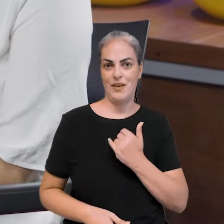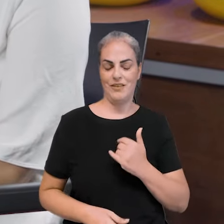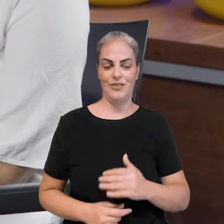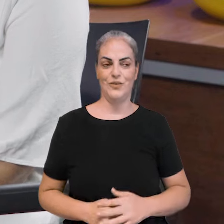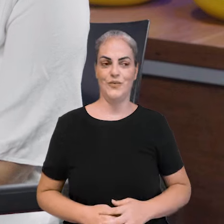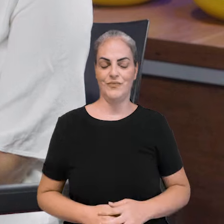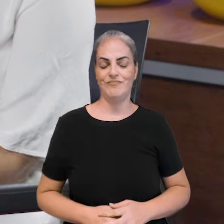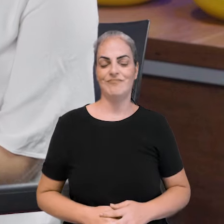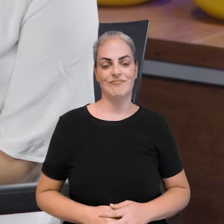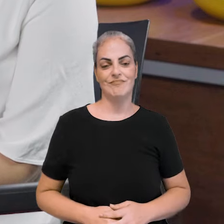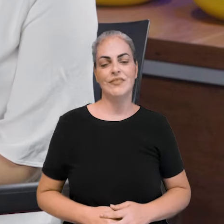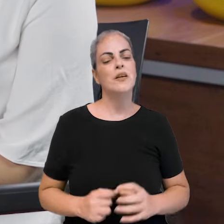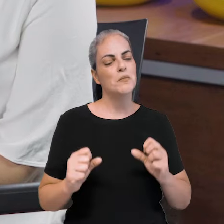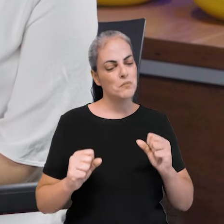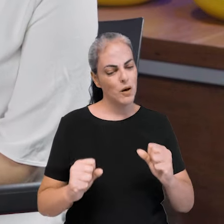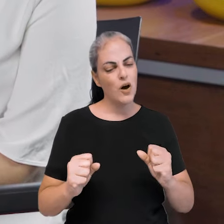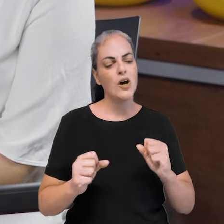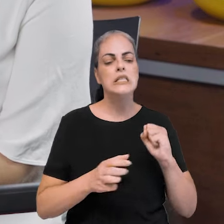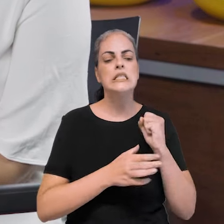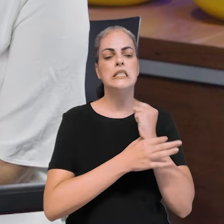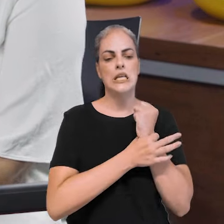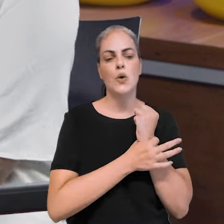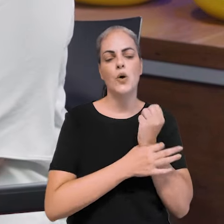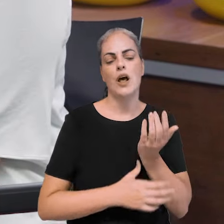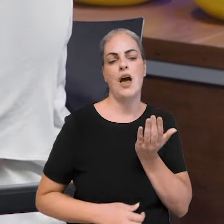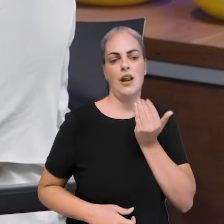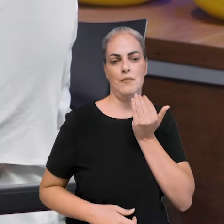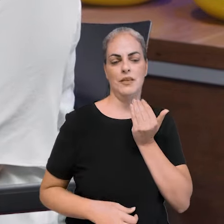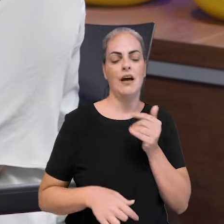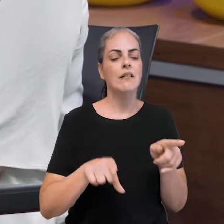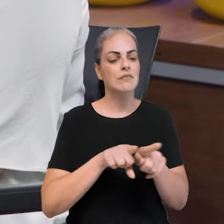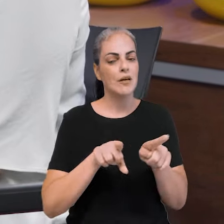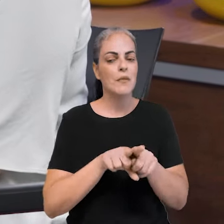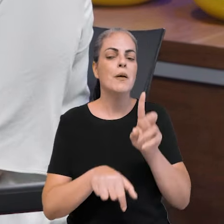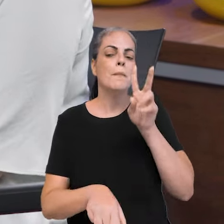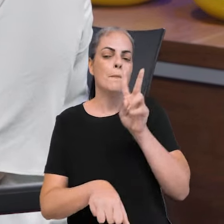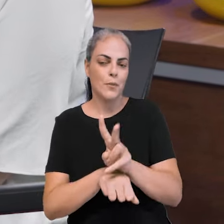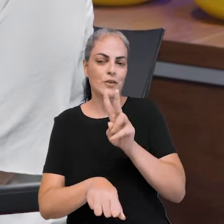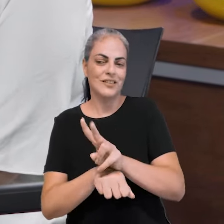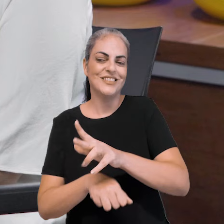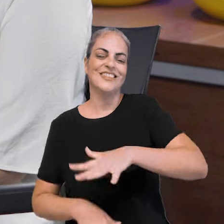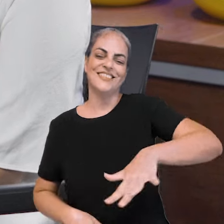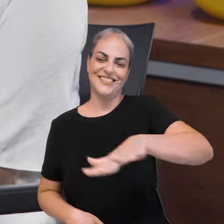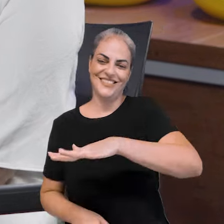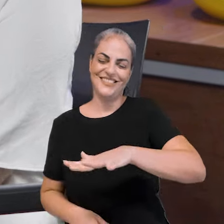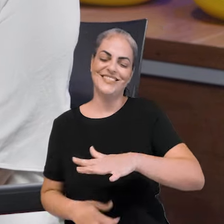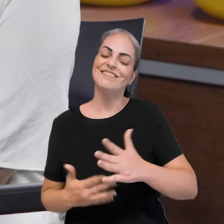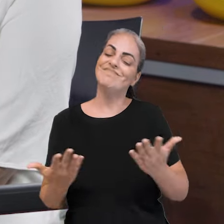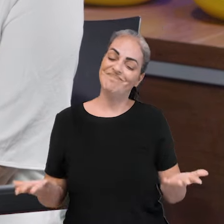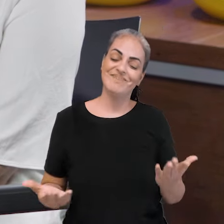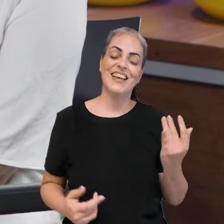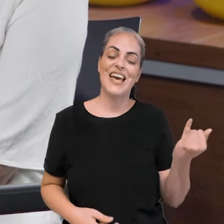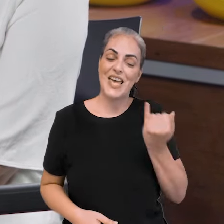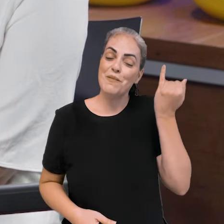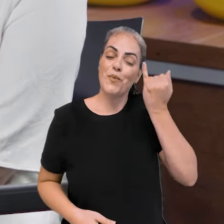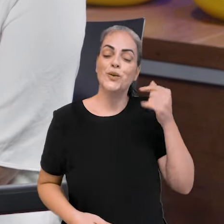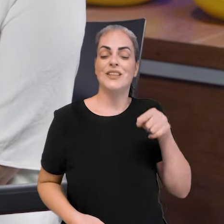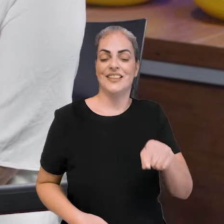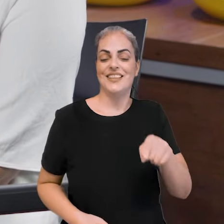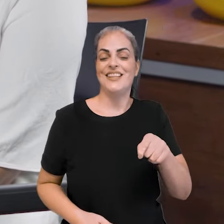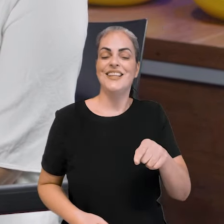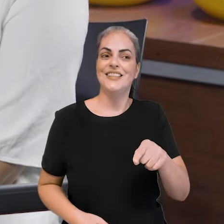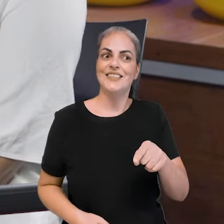distintas. A gente pode ter segurança alimentar e a gente pode ter preservação ambiental. Então é fundamental esse